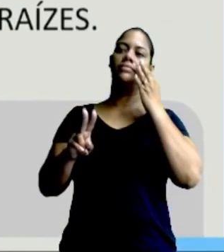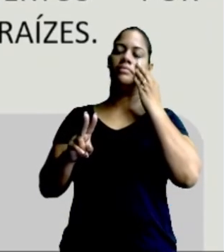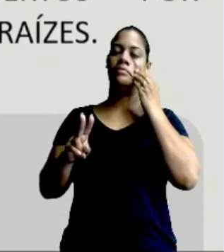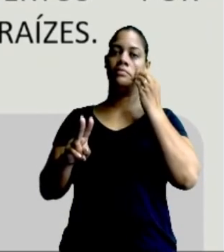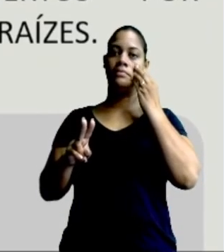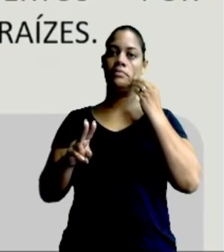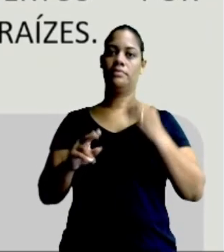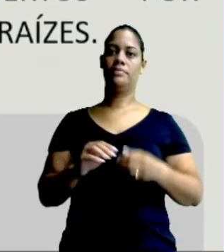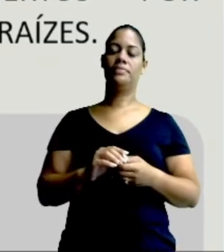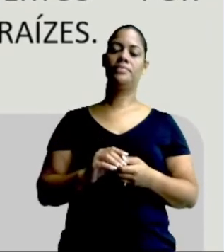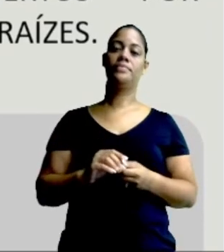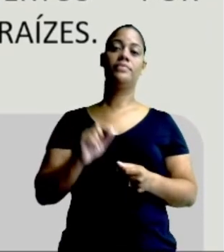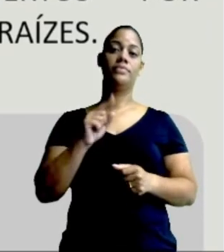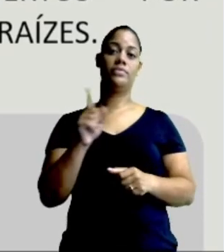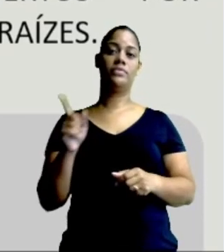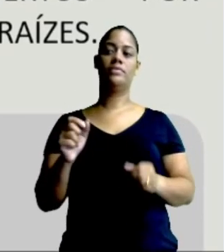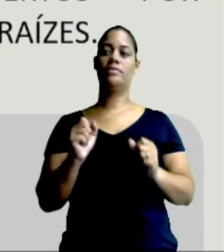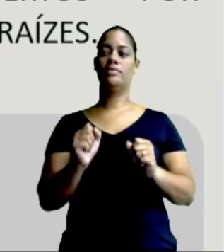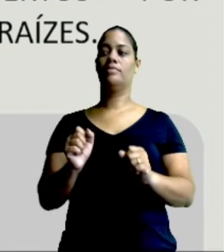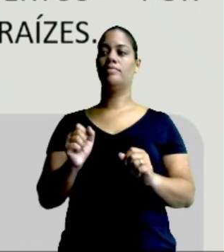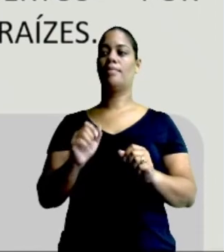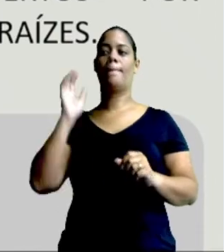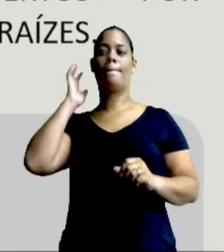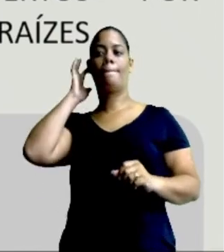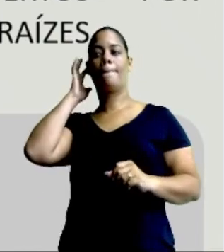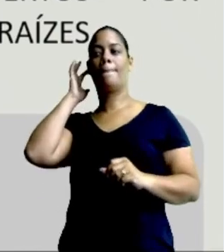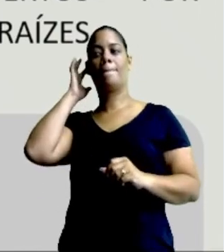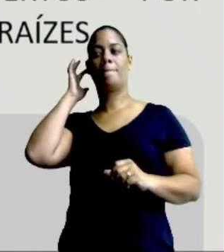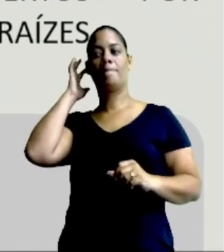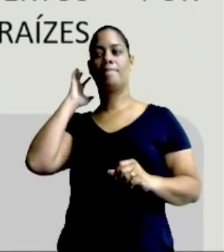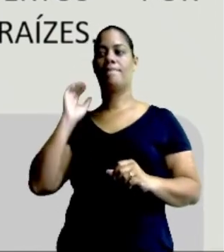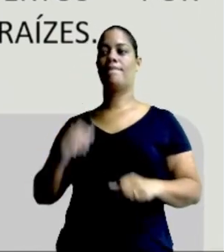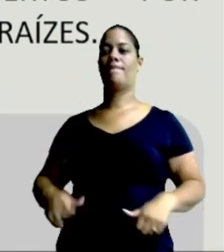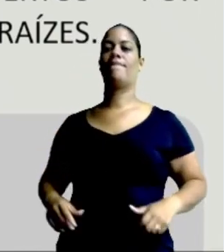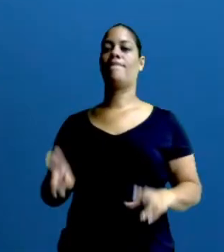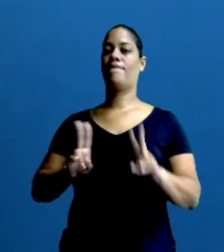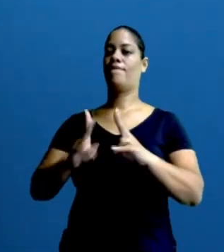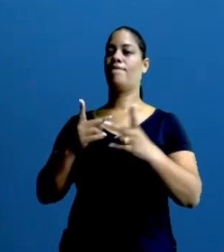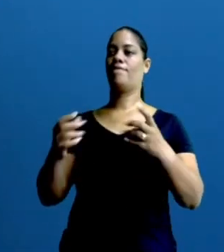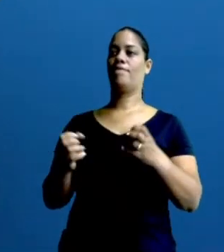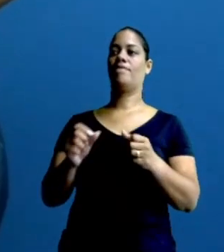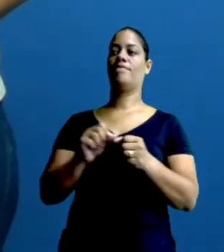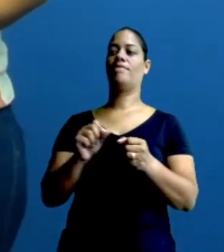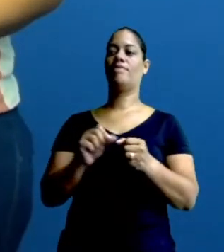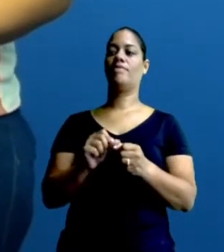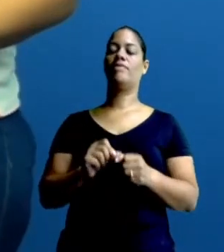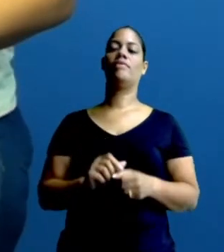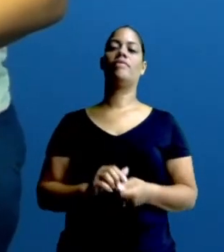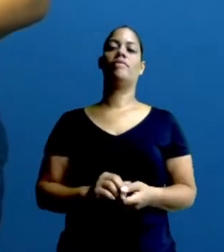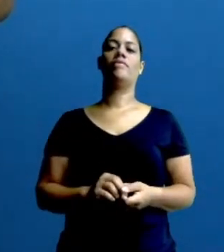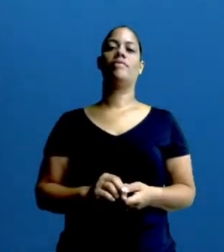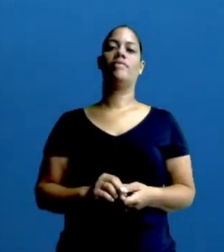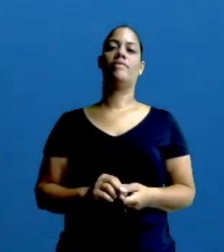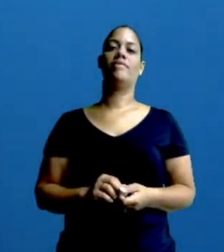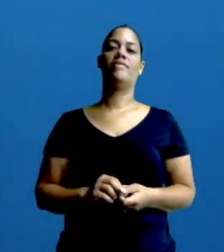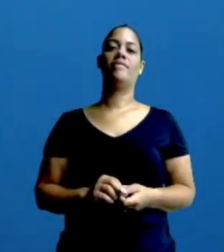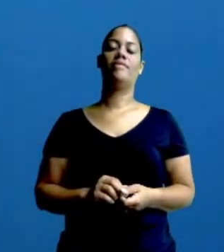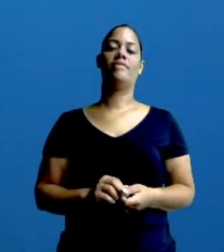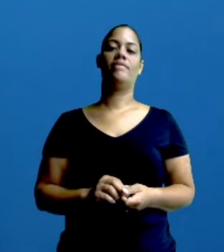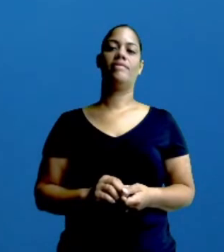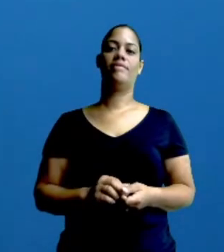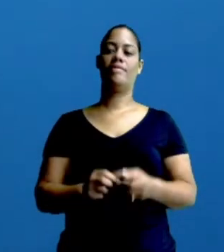de comentar com vocês, uma característica típica desse tipo de vegetação são essas